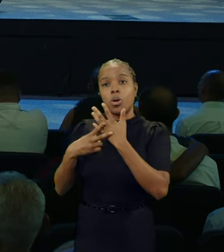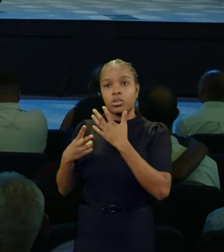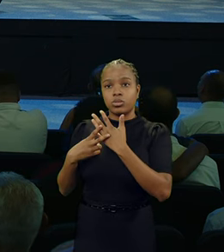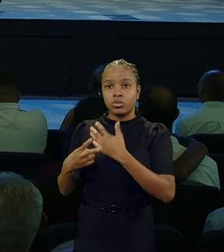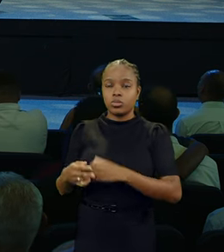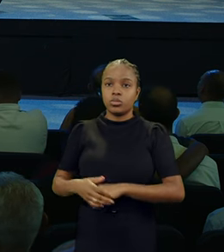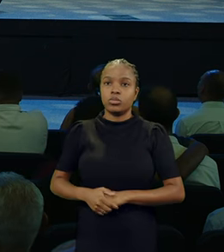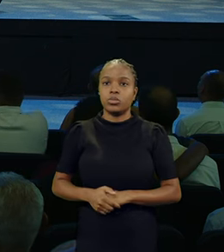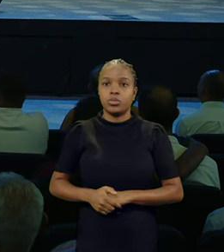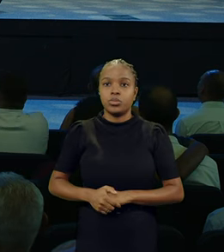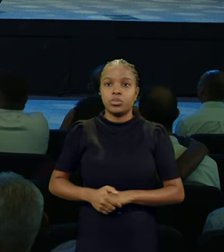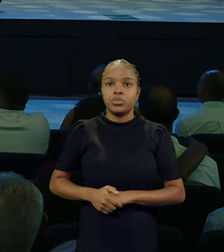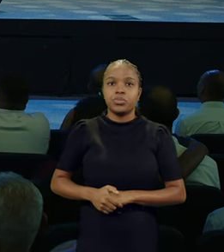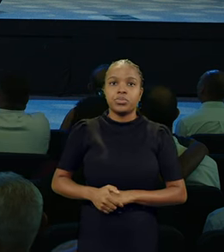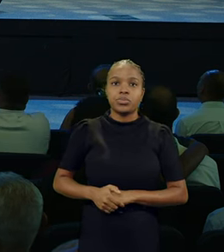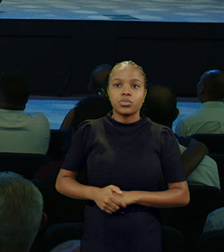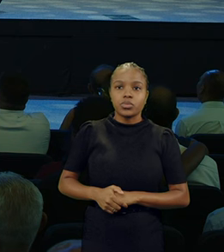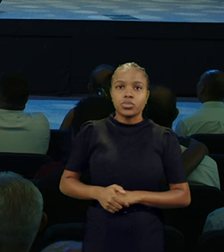viuvez.